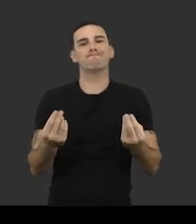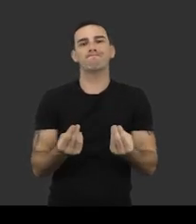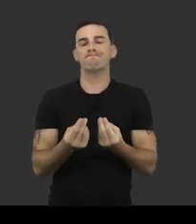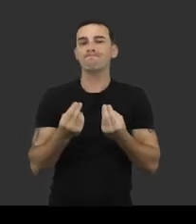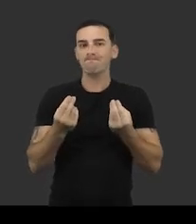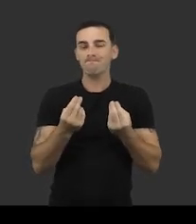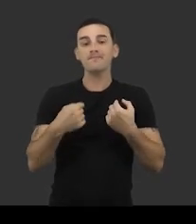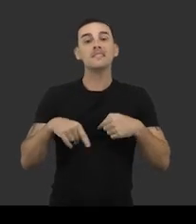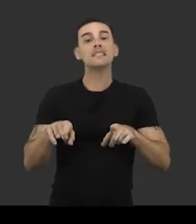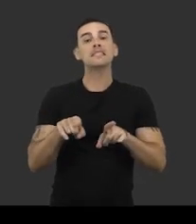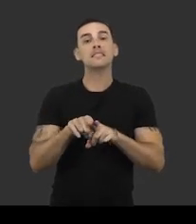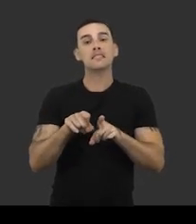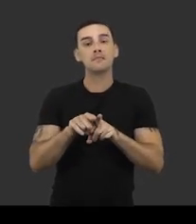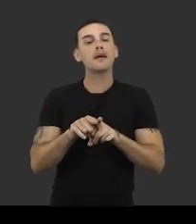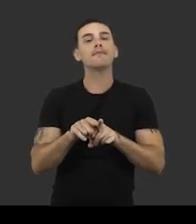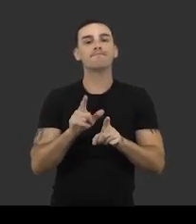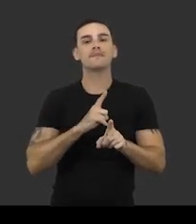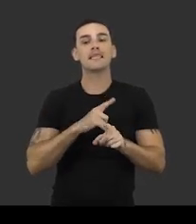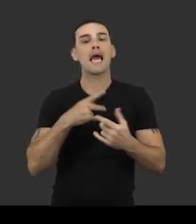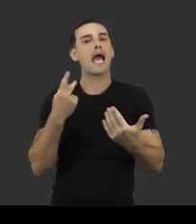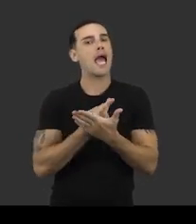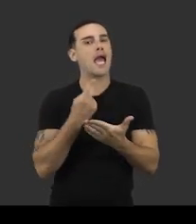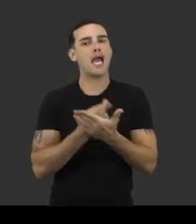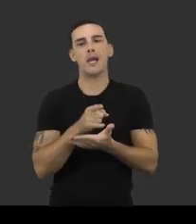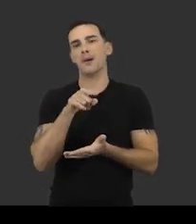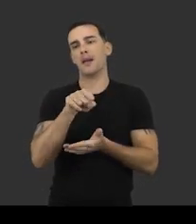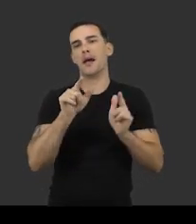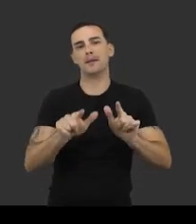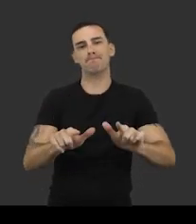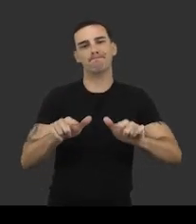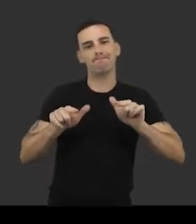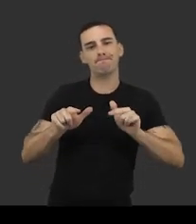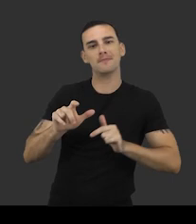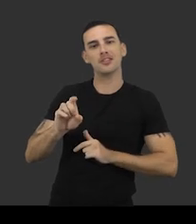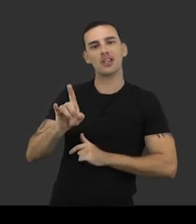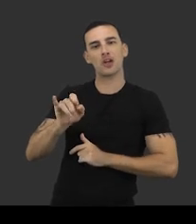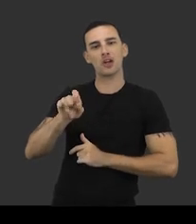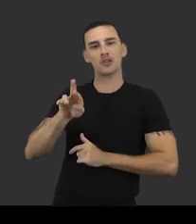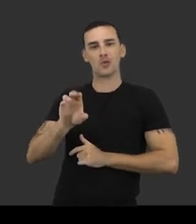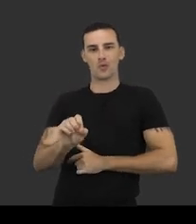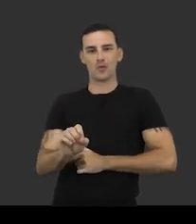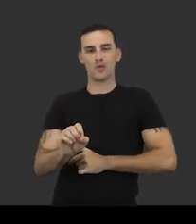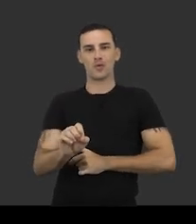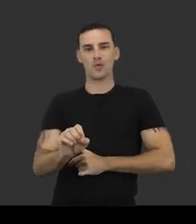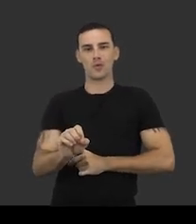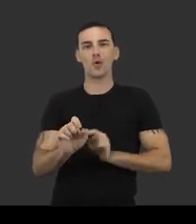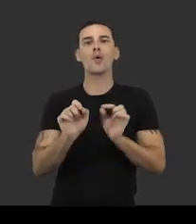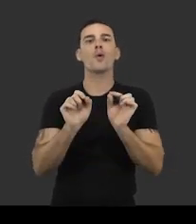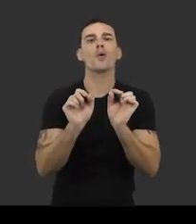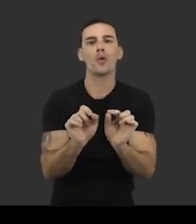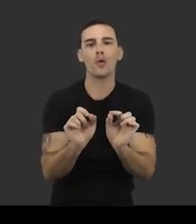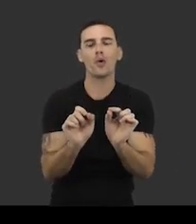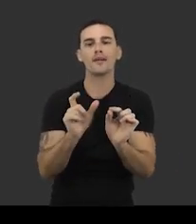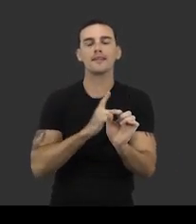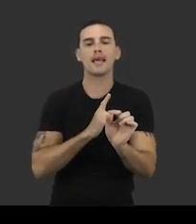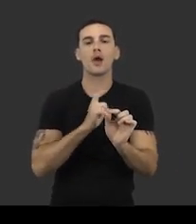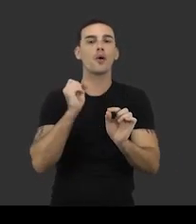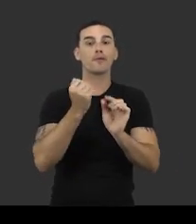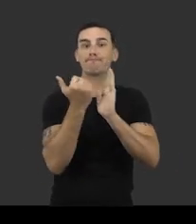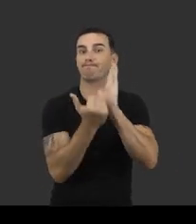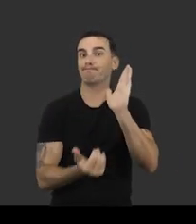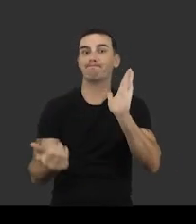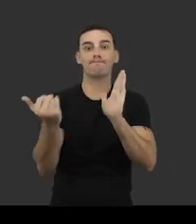também temos erros de diagnóstico. Às vezes a gente tem um exagero